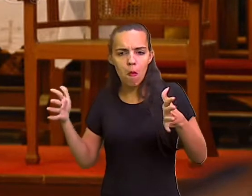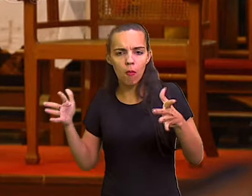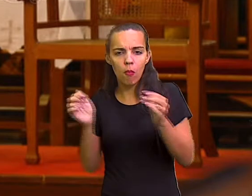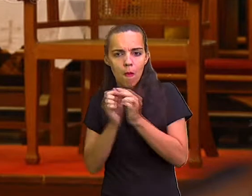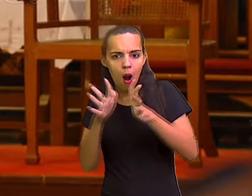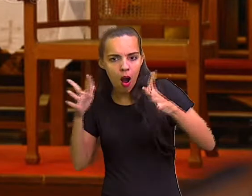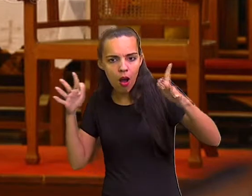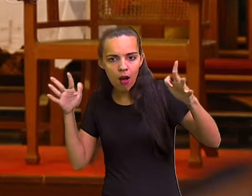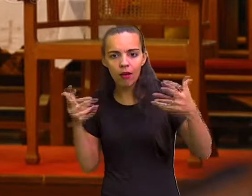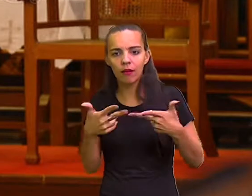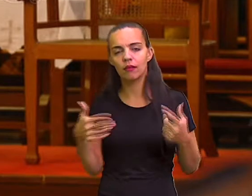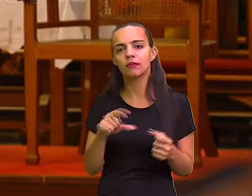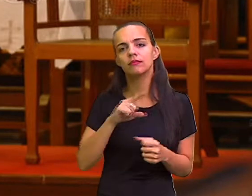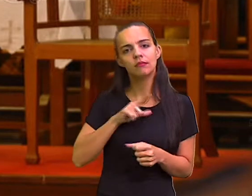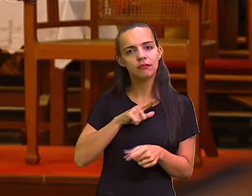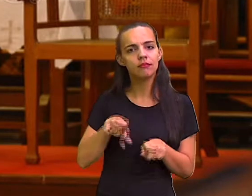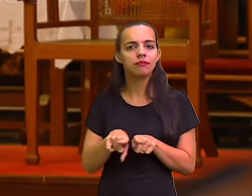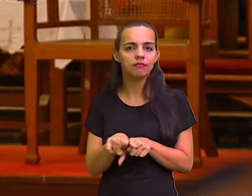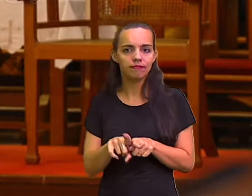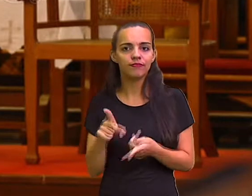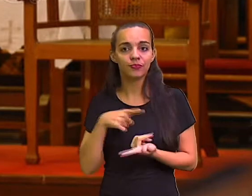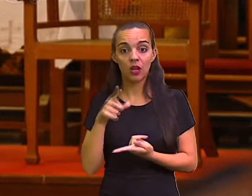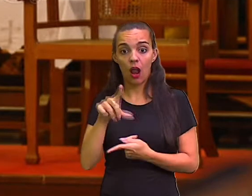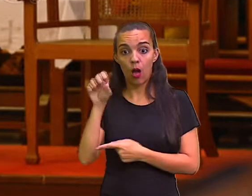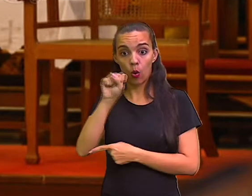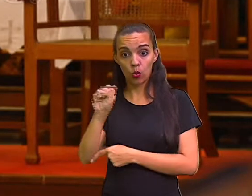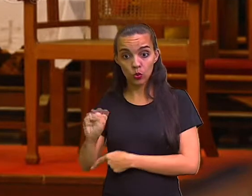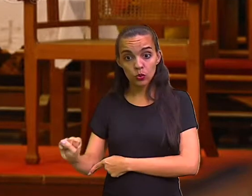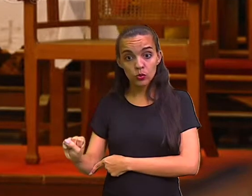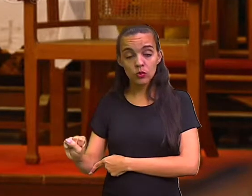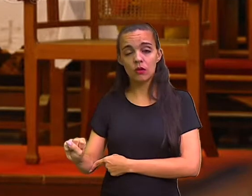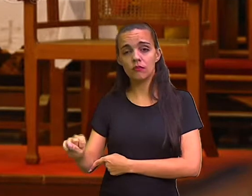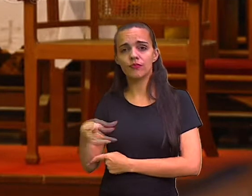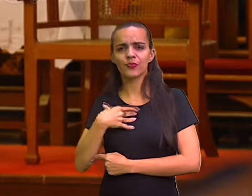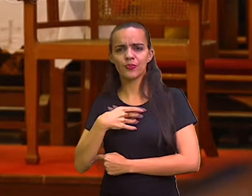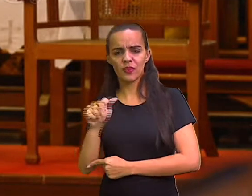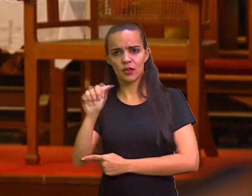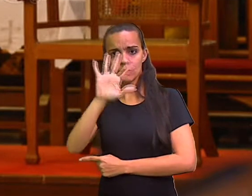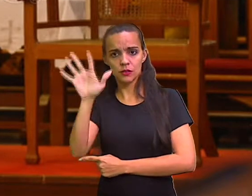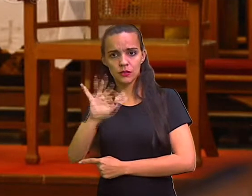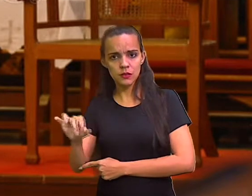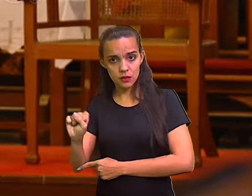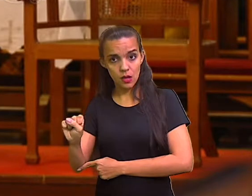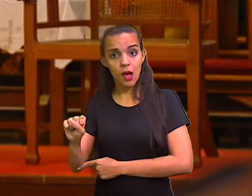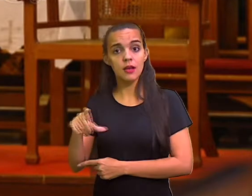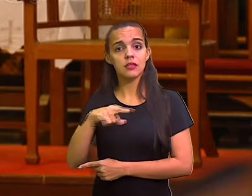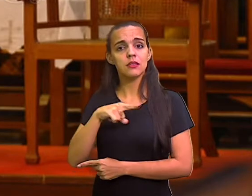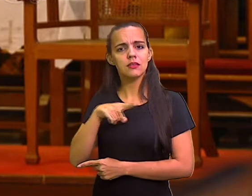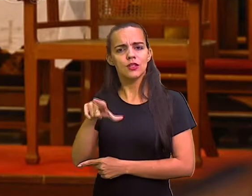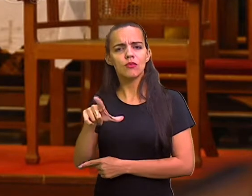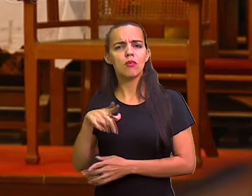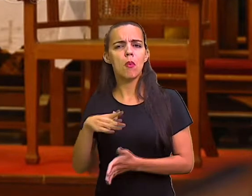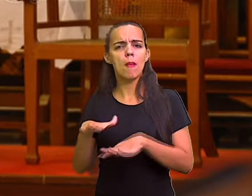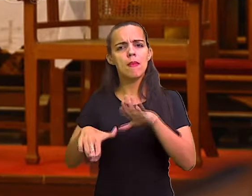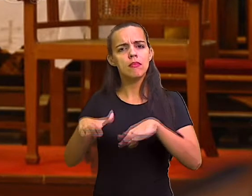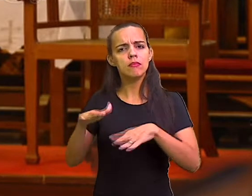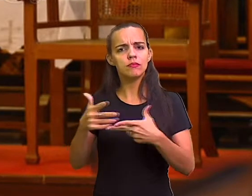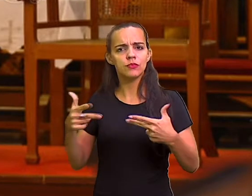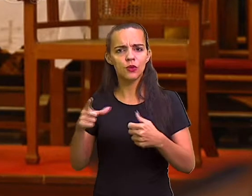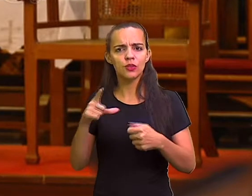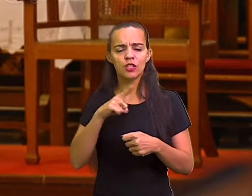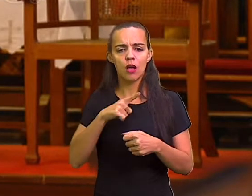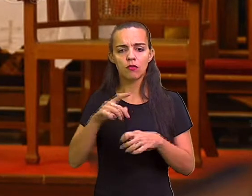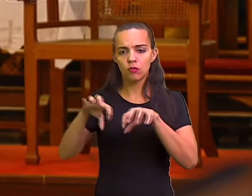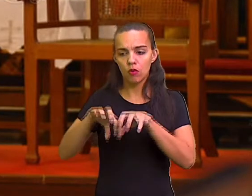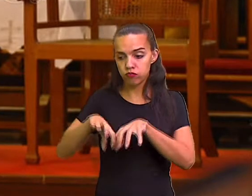dos europeus no Sudeste Asiático é muitas vezes considerada como